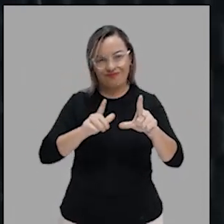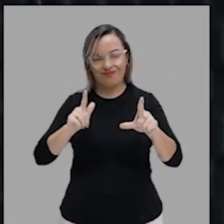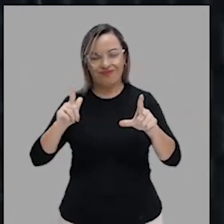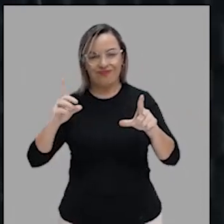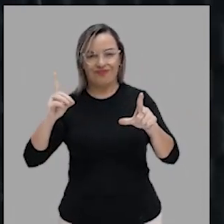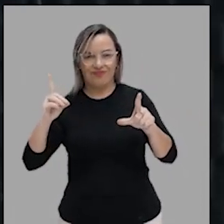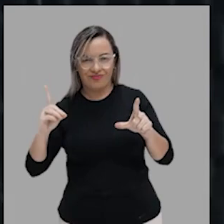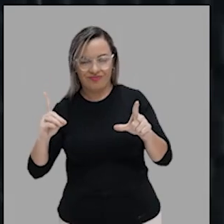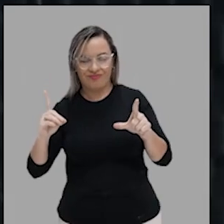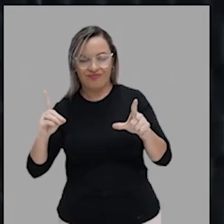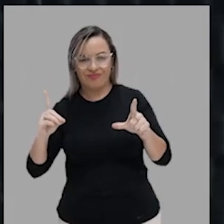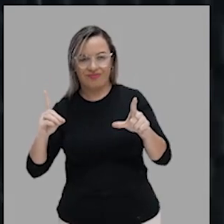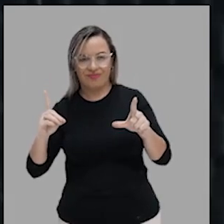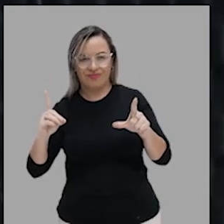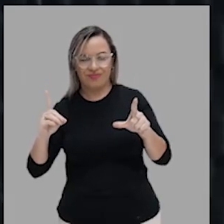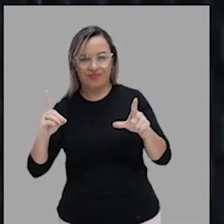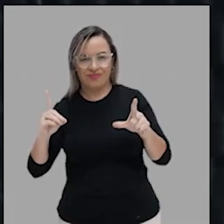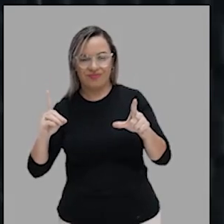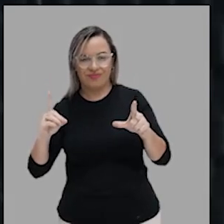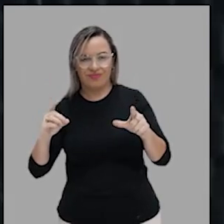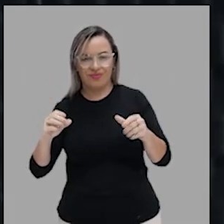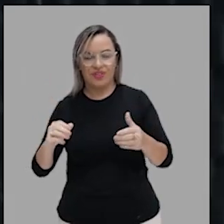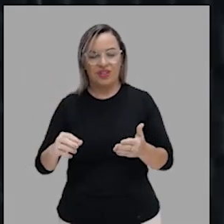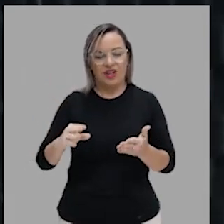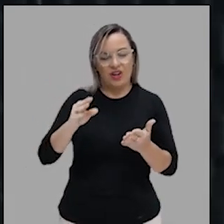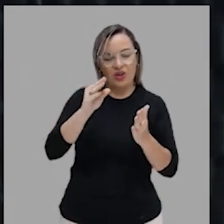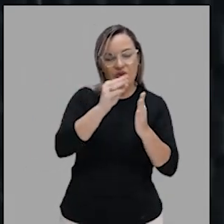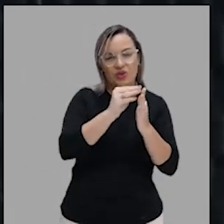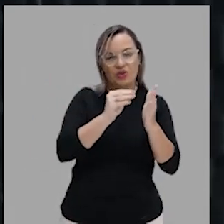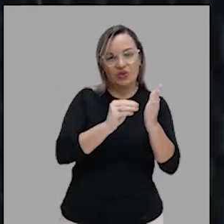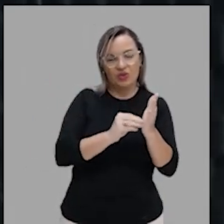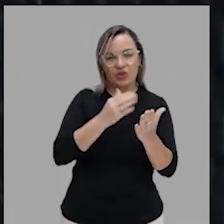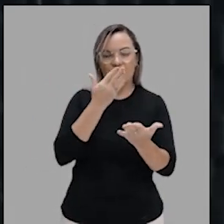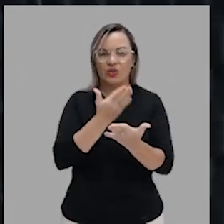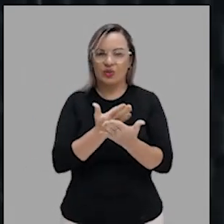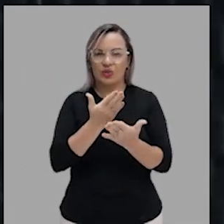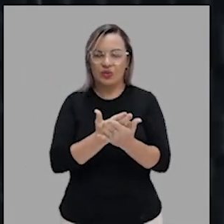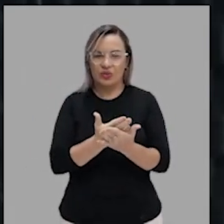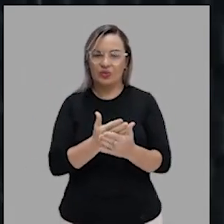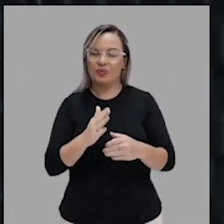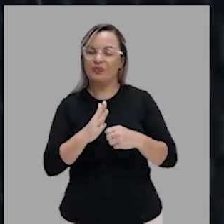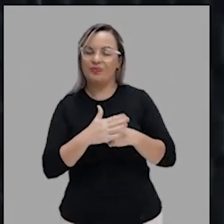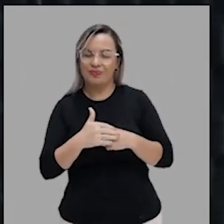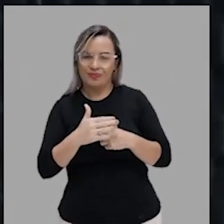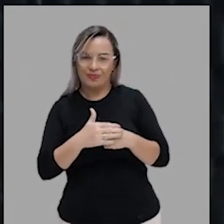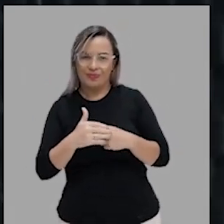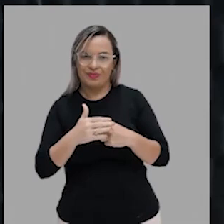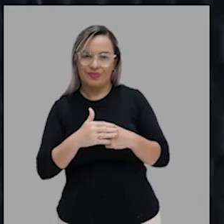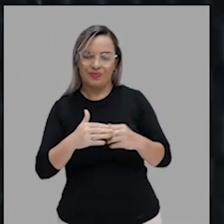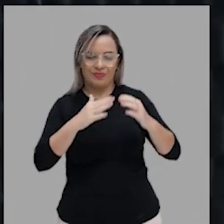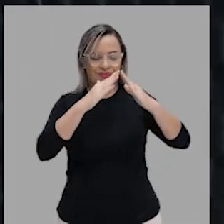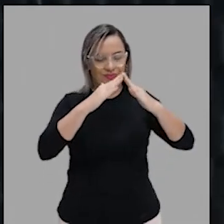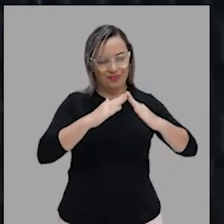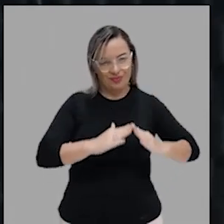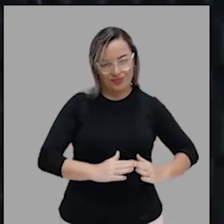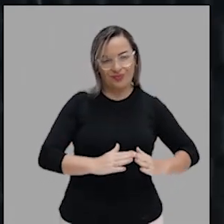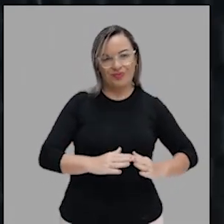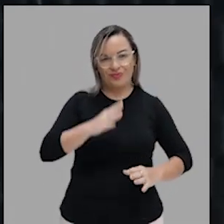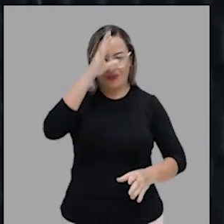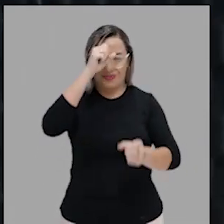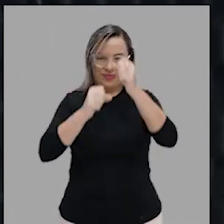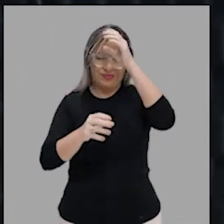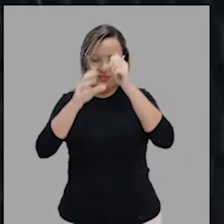Dias, onde nós desenvolvemos esse trabalho com muito carinho para o programa Fique em Casa